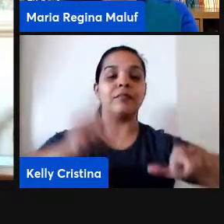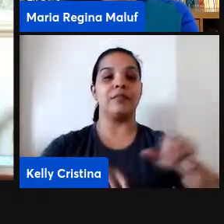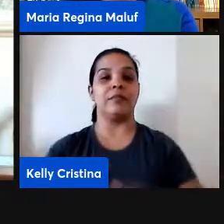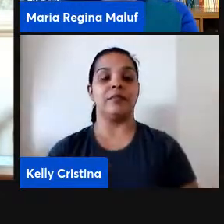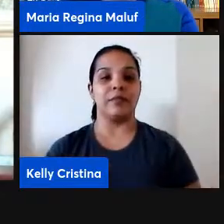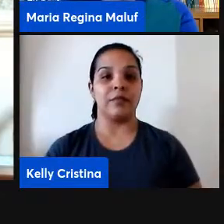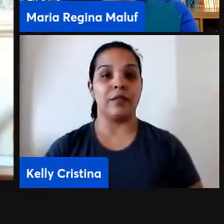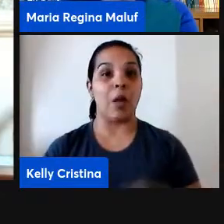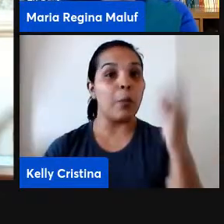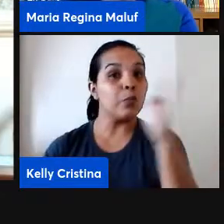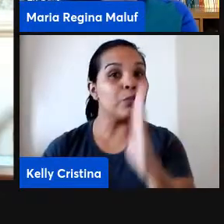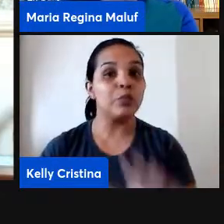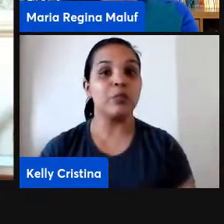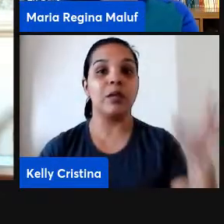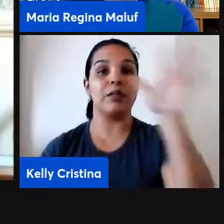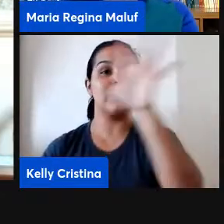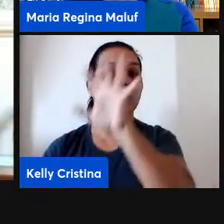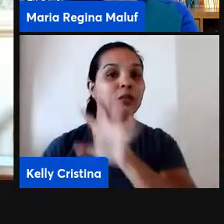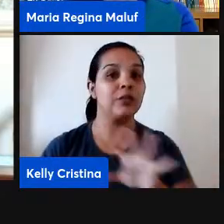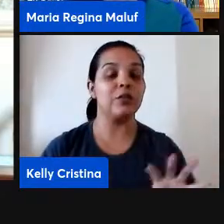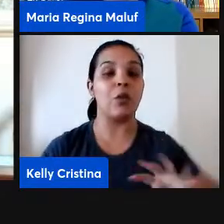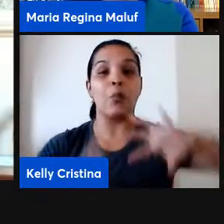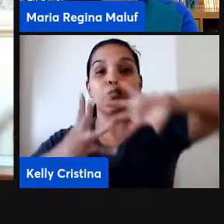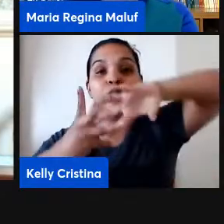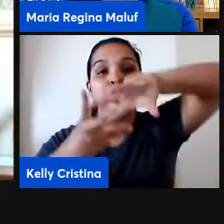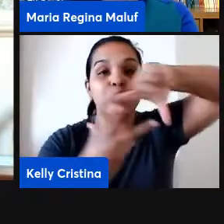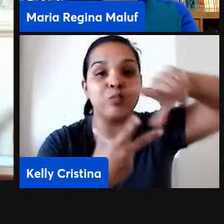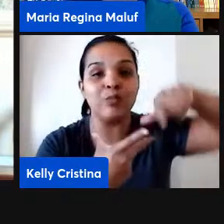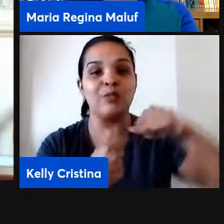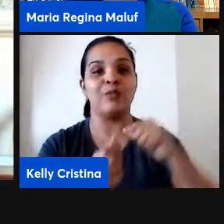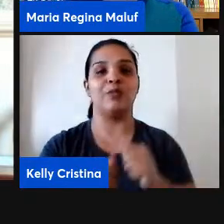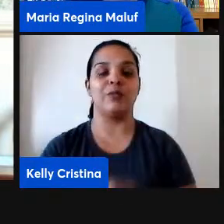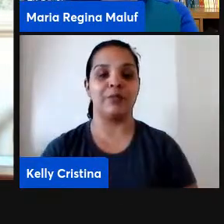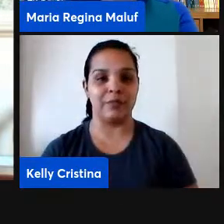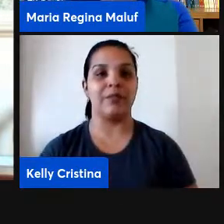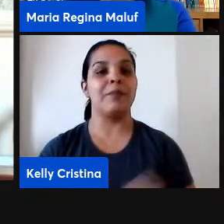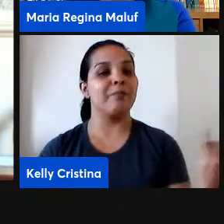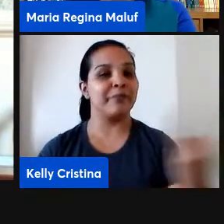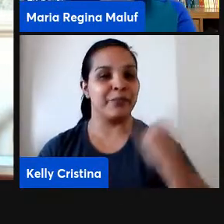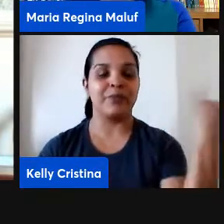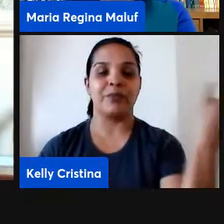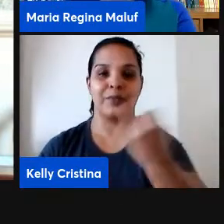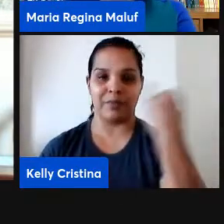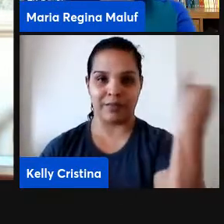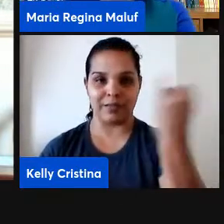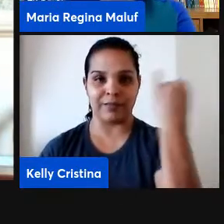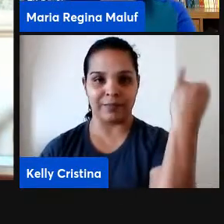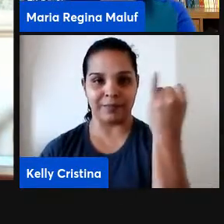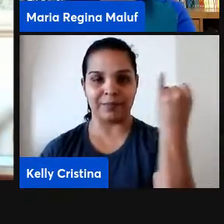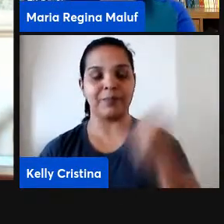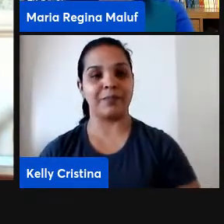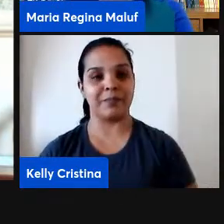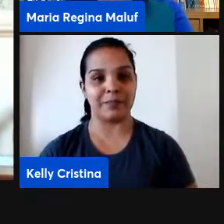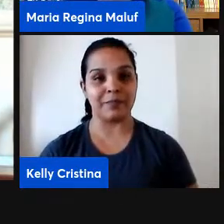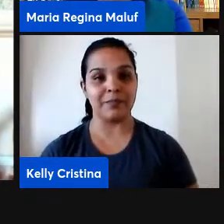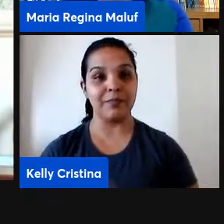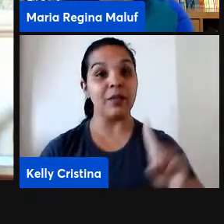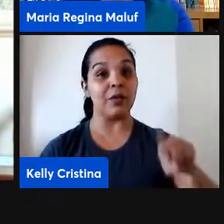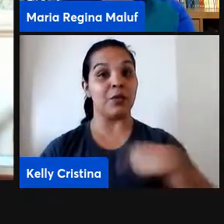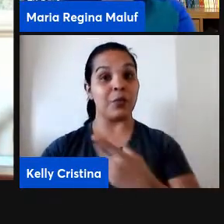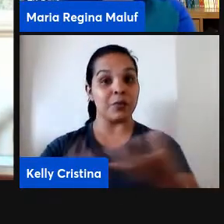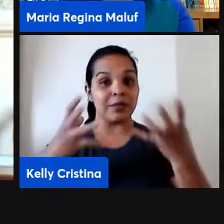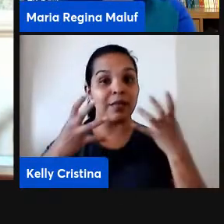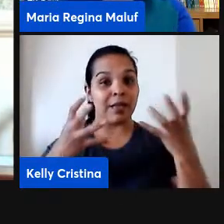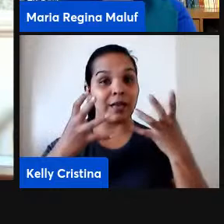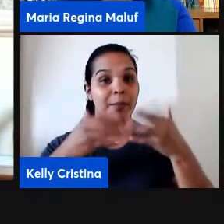para o Brasil, meu Deus, né, para o mundo, é tão importante. Então, nós teremos, a partir de